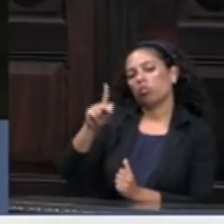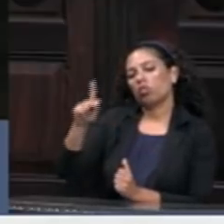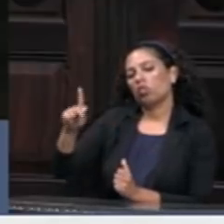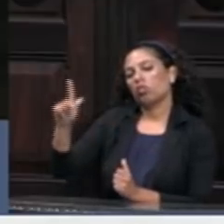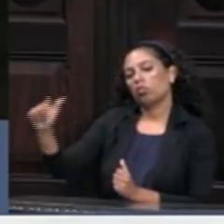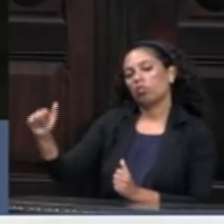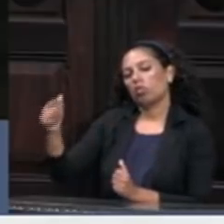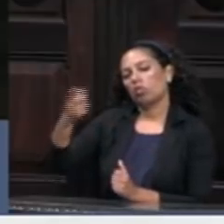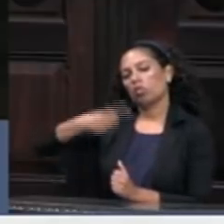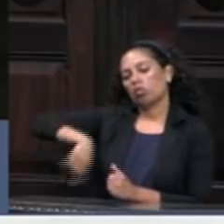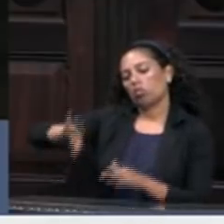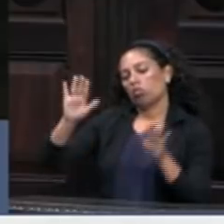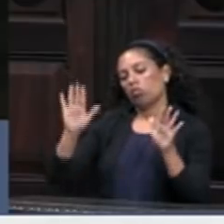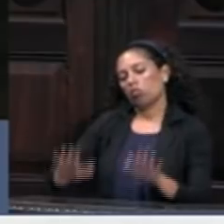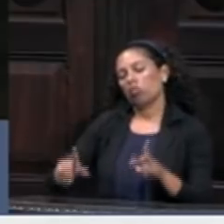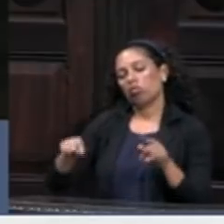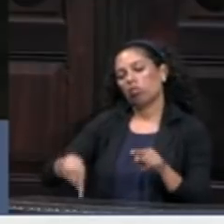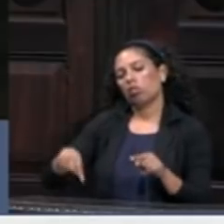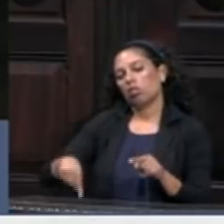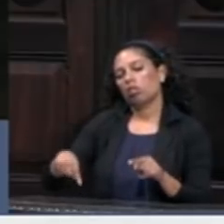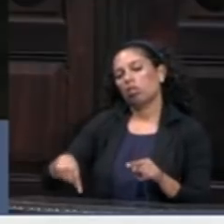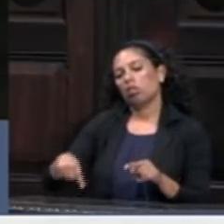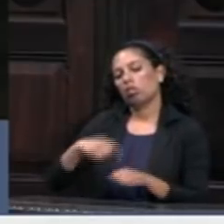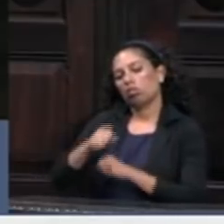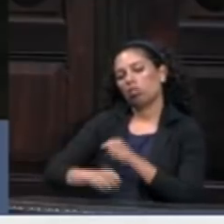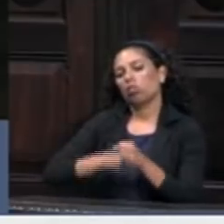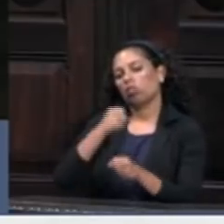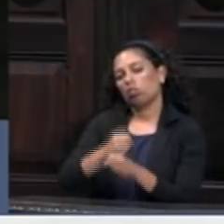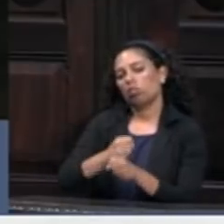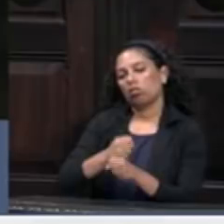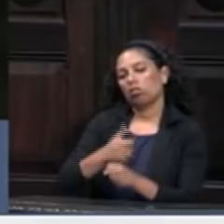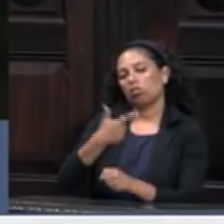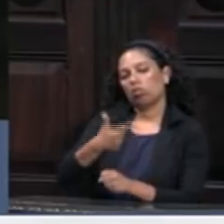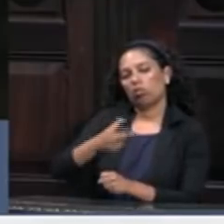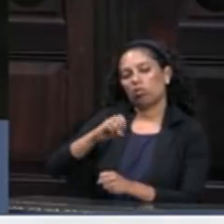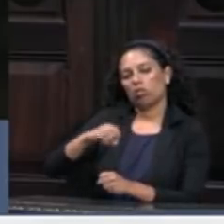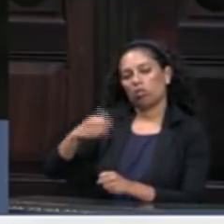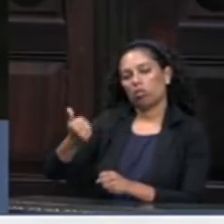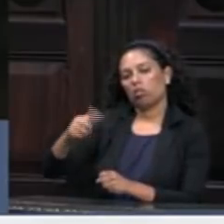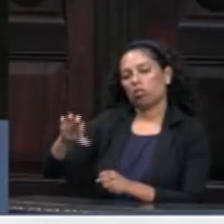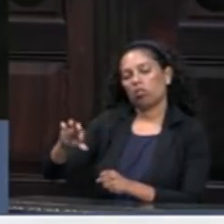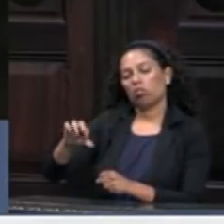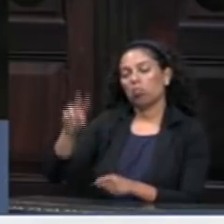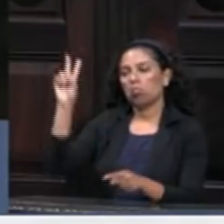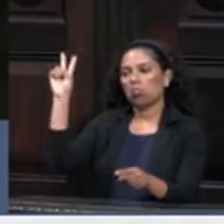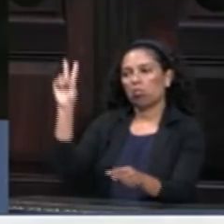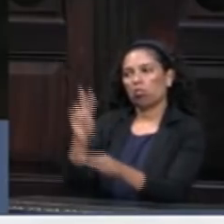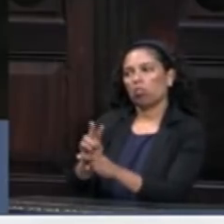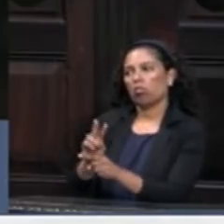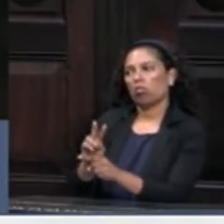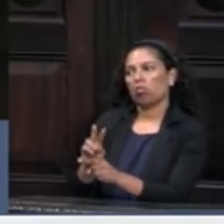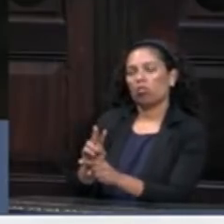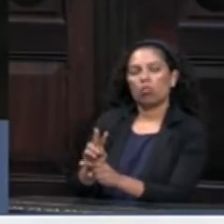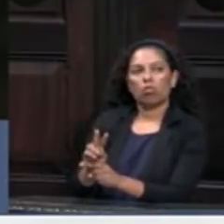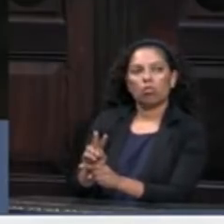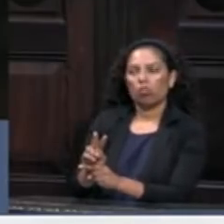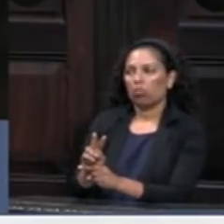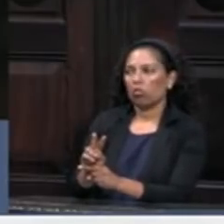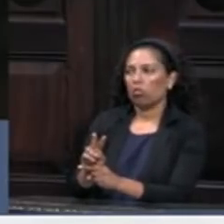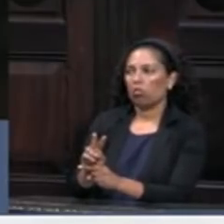Mas estaremos aqui, já em 2009, de plantão, para cobrar a